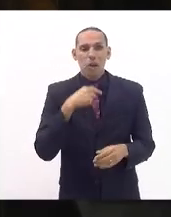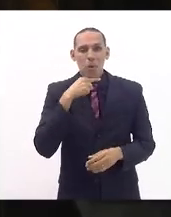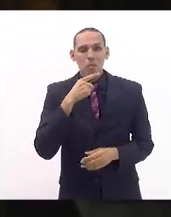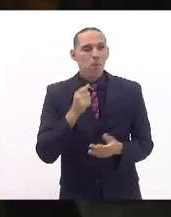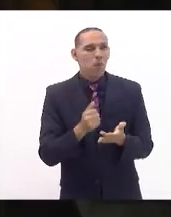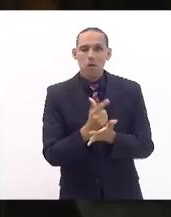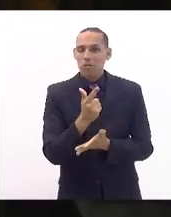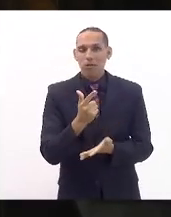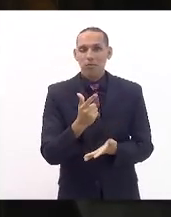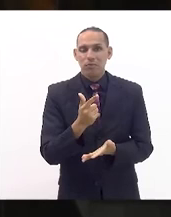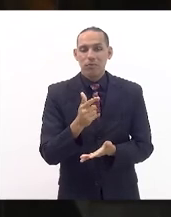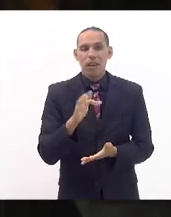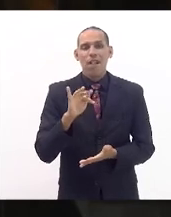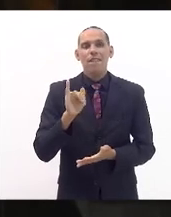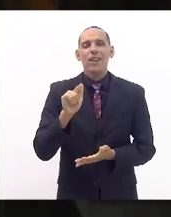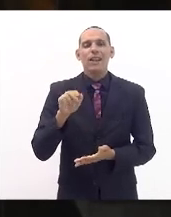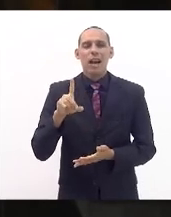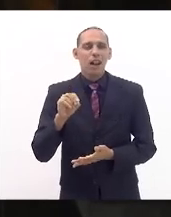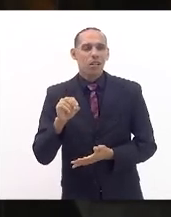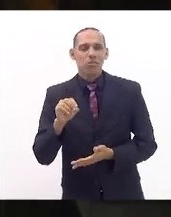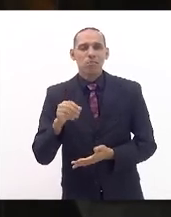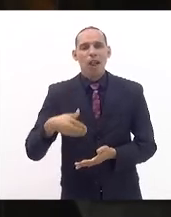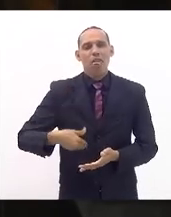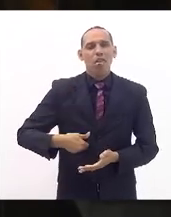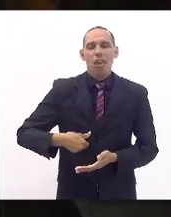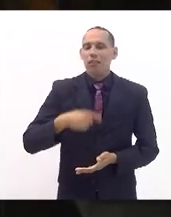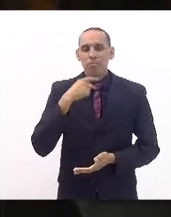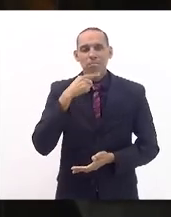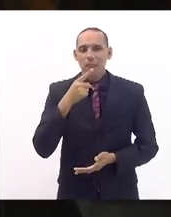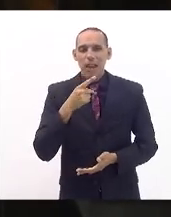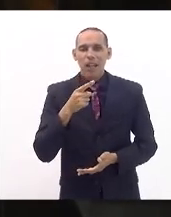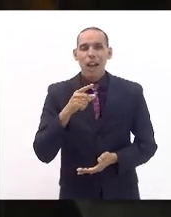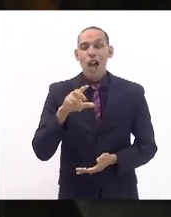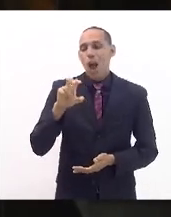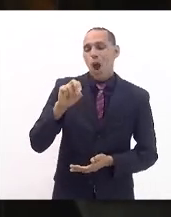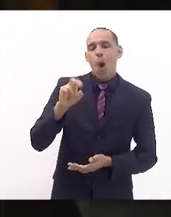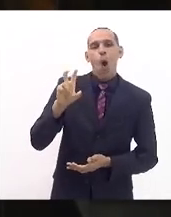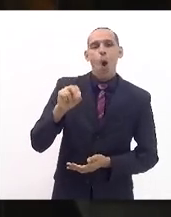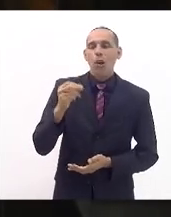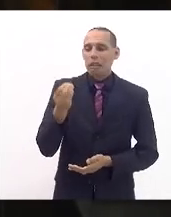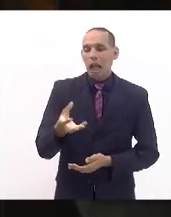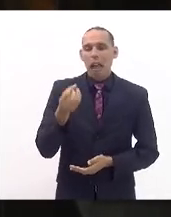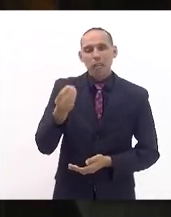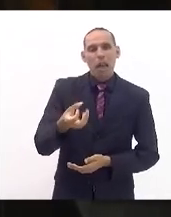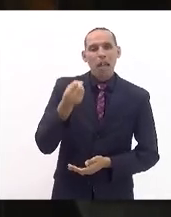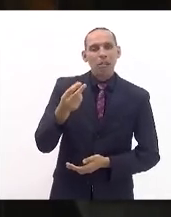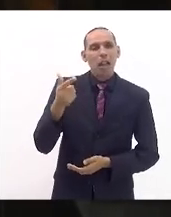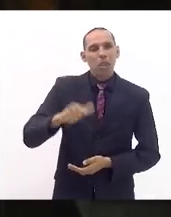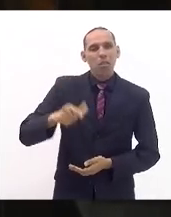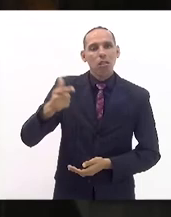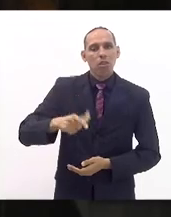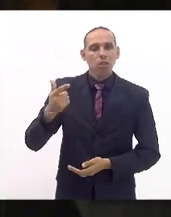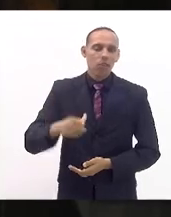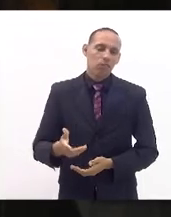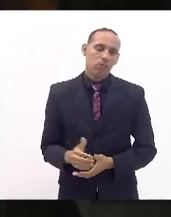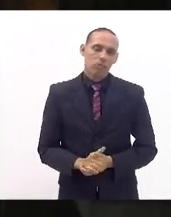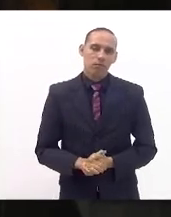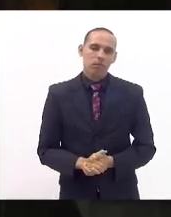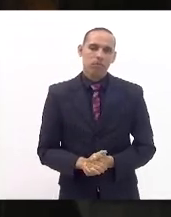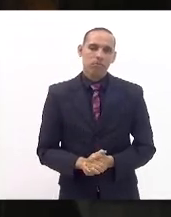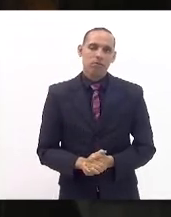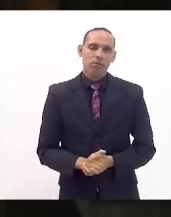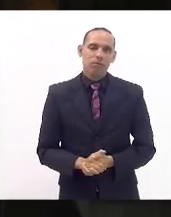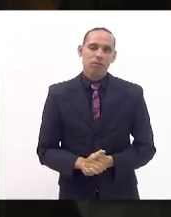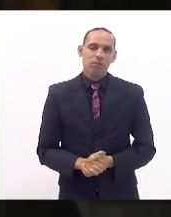comprar fígado e, cada vez mais, o ovo vai se repetindo como fonte de proteína para os nossos estudantes. Isso,